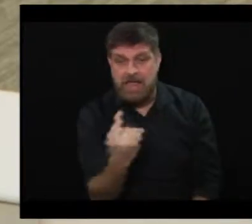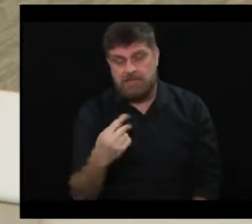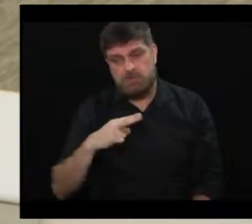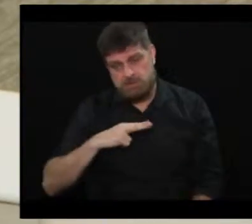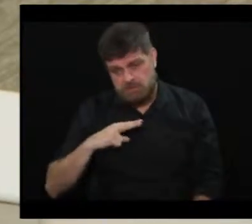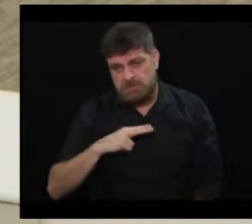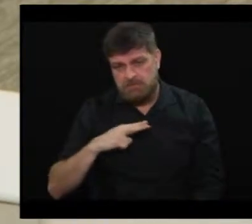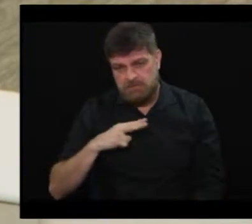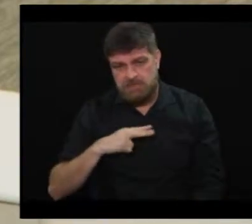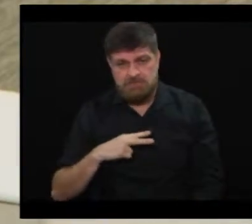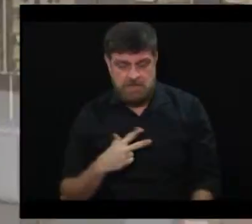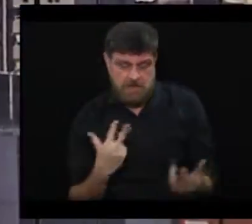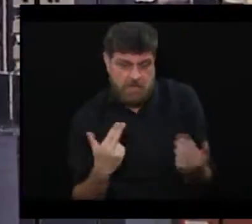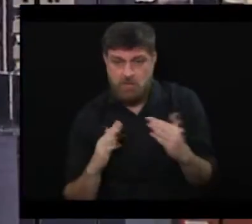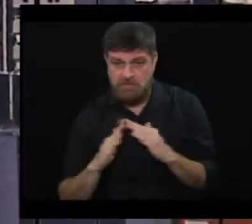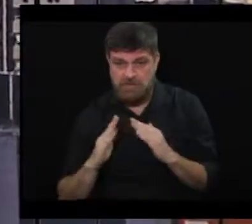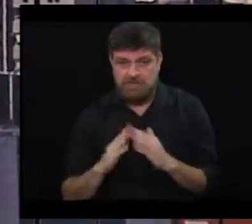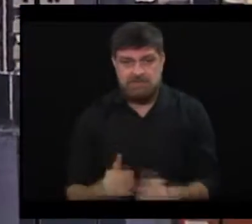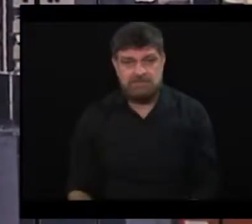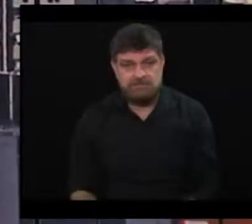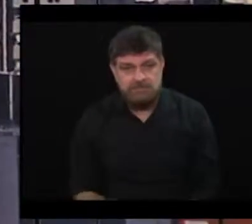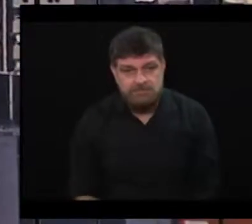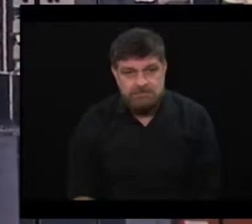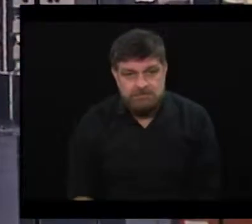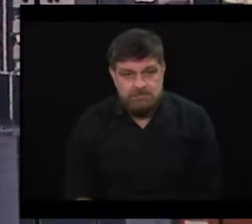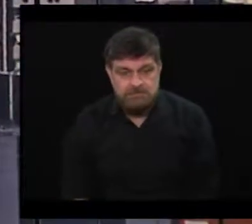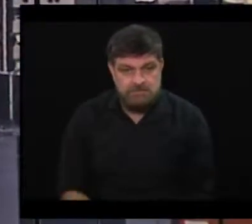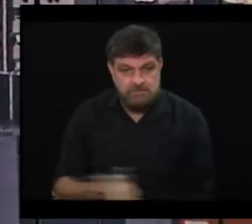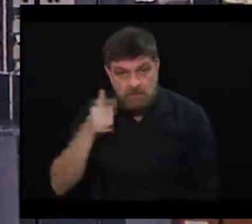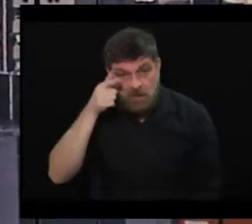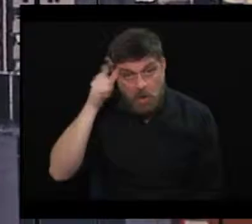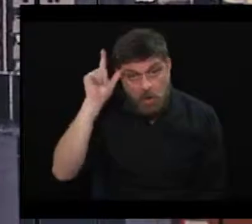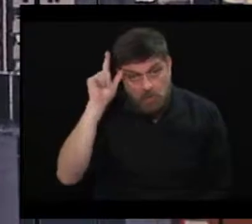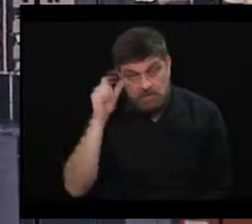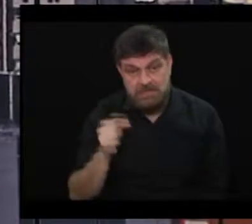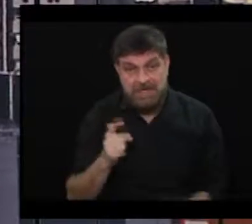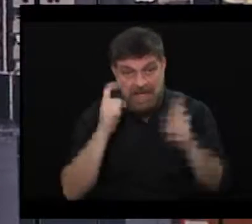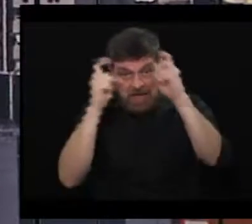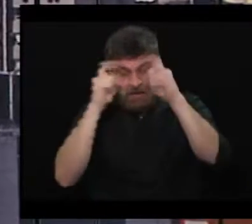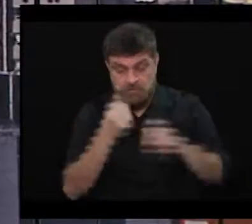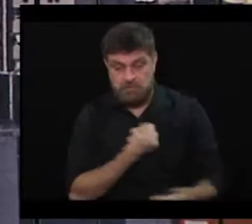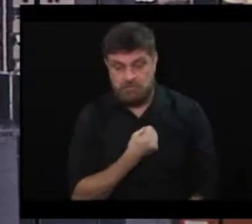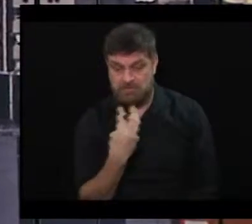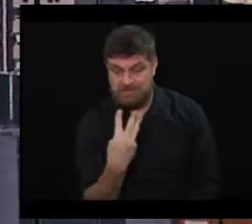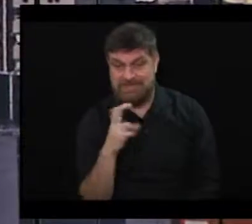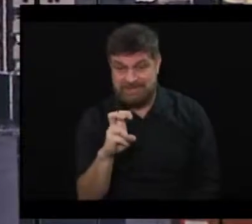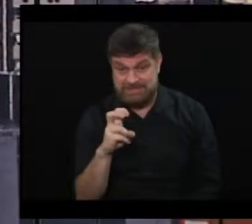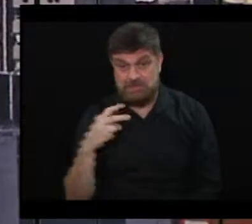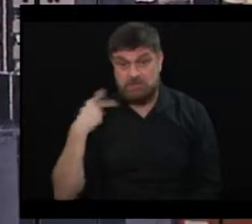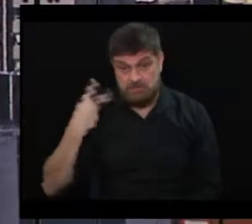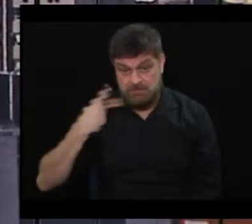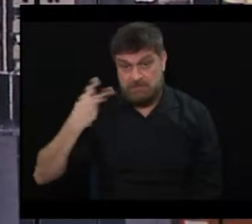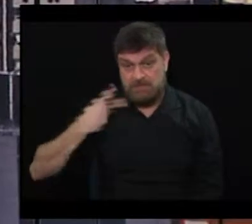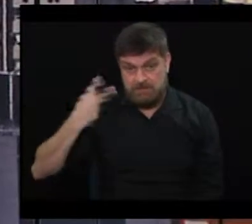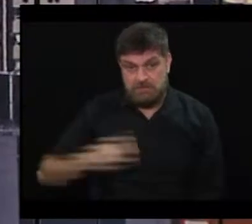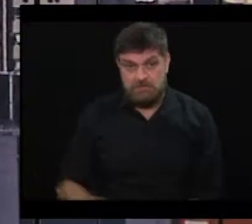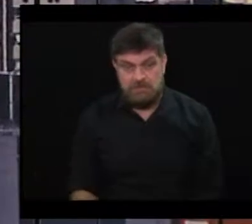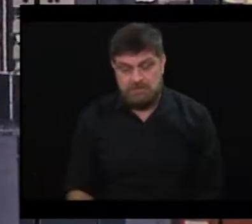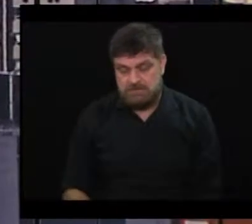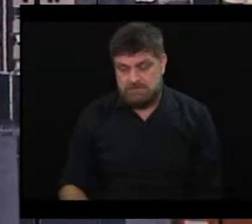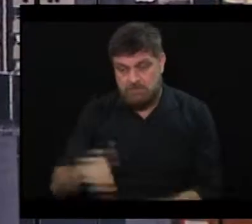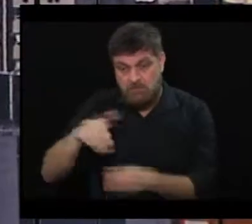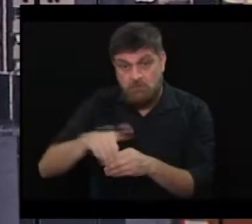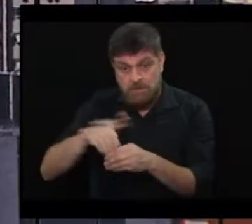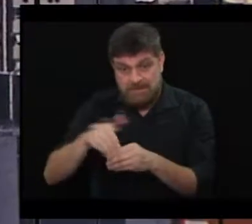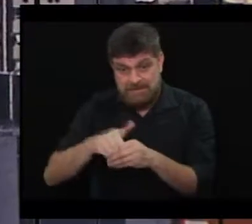cuida da sua, assim como é na nossa casa. Ontem, durante a 35ª reunião ordinária, os vereadores